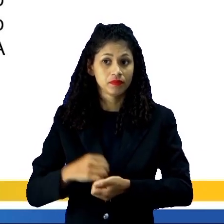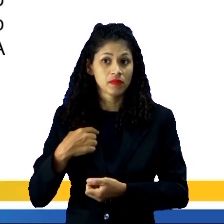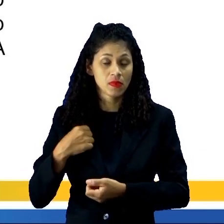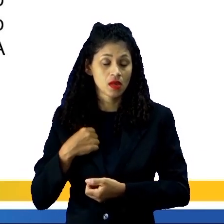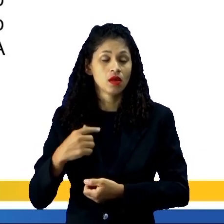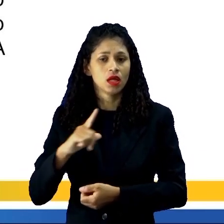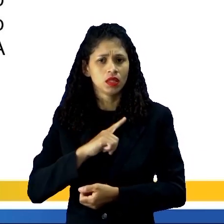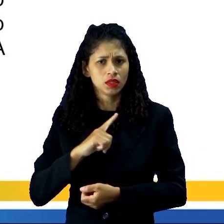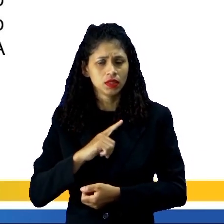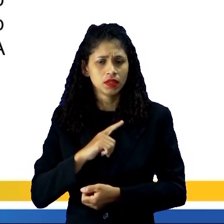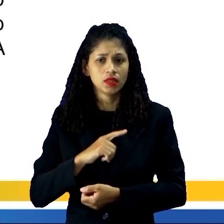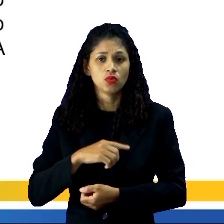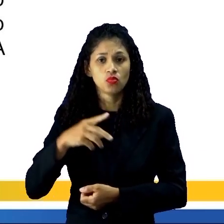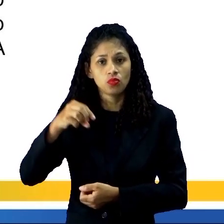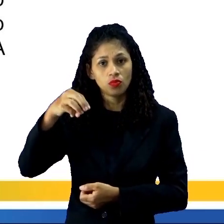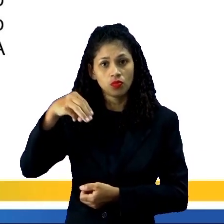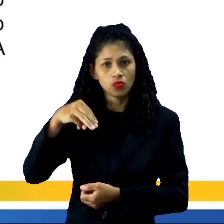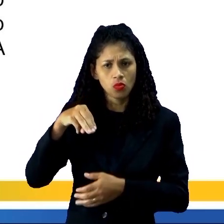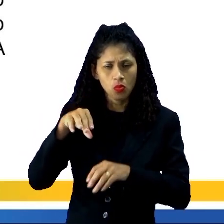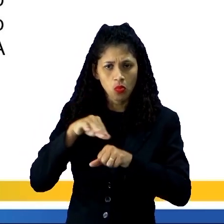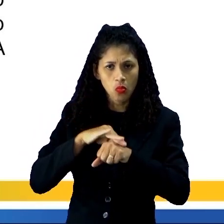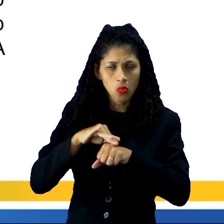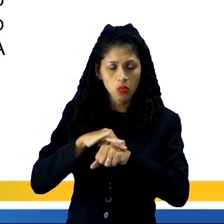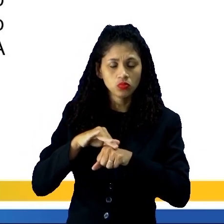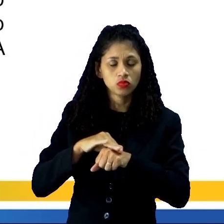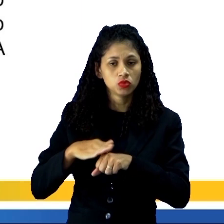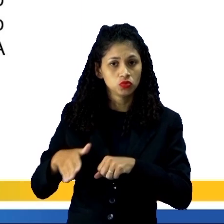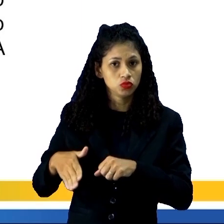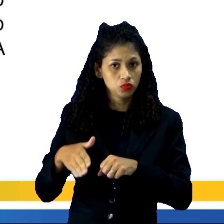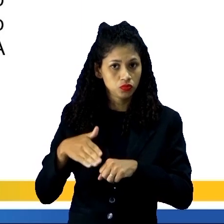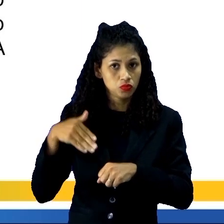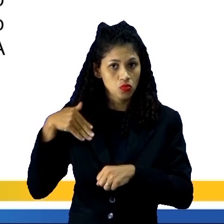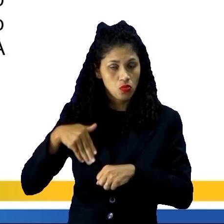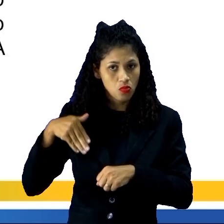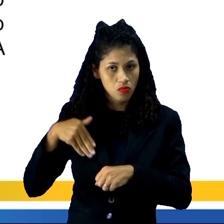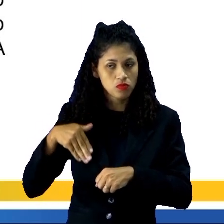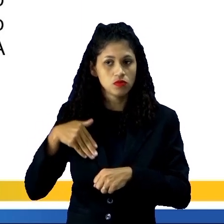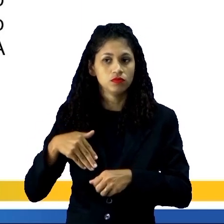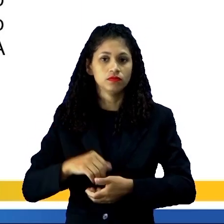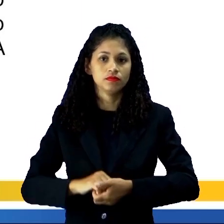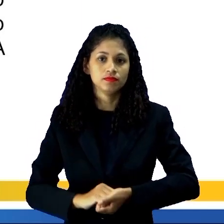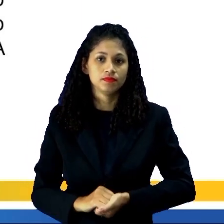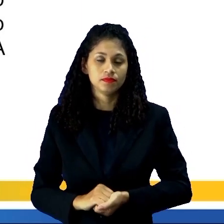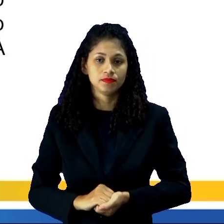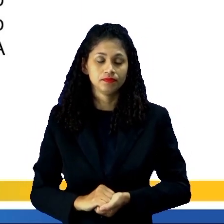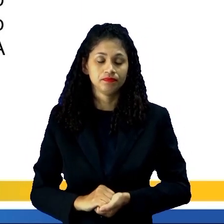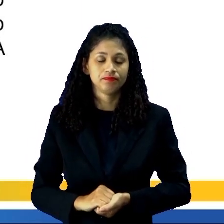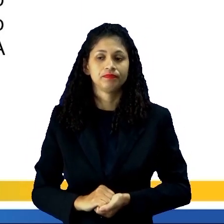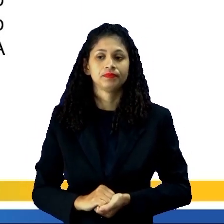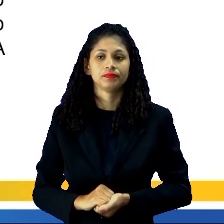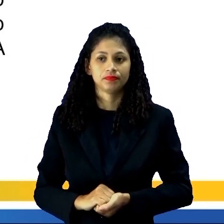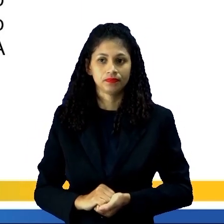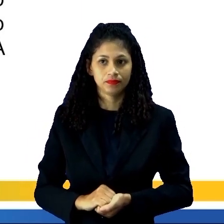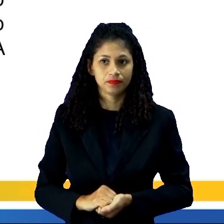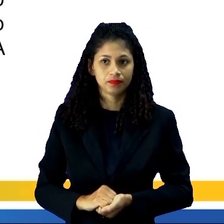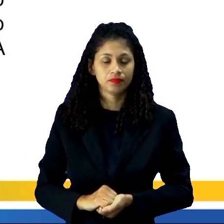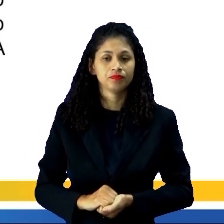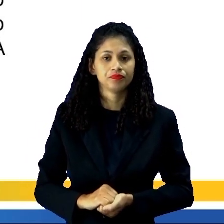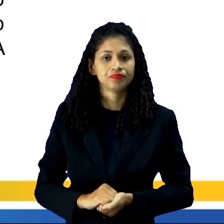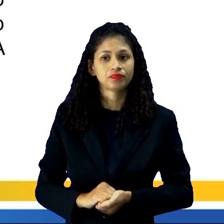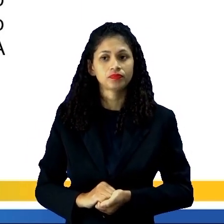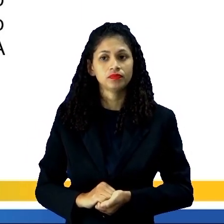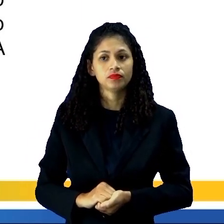camisa tem uma mancha no bolso. Então, vocês veem aí, né? A camisa que o Carl